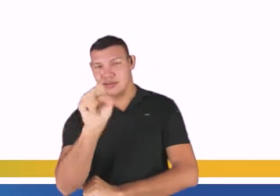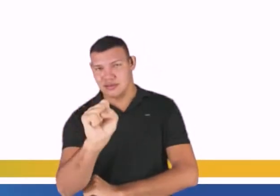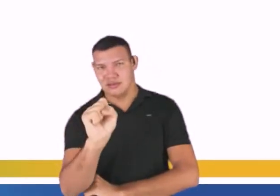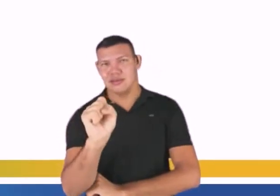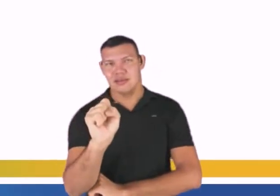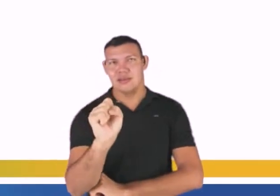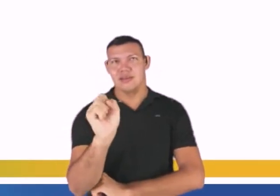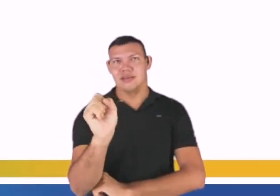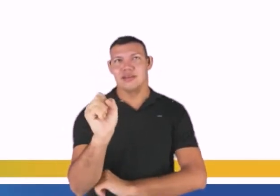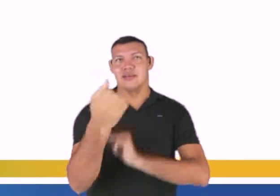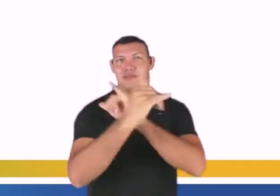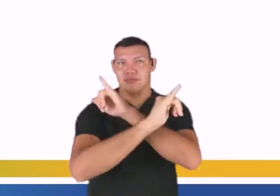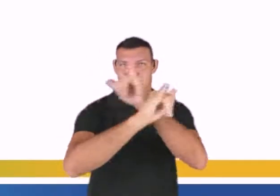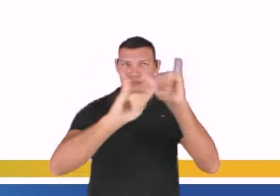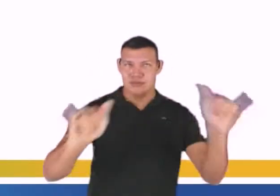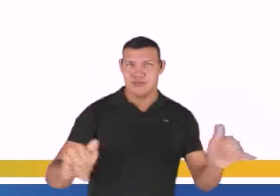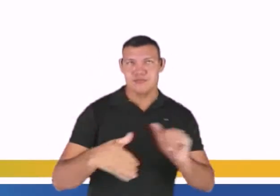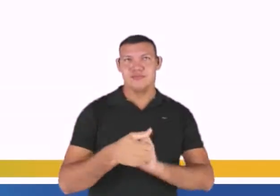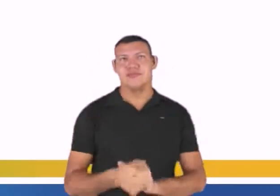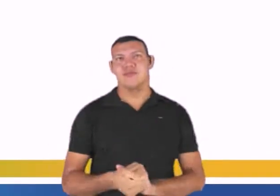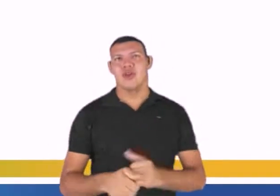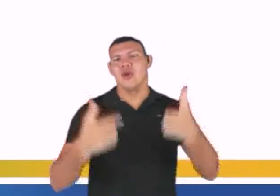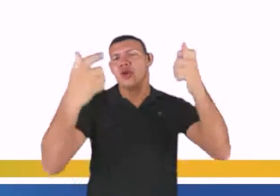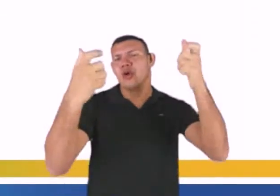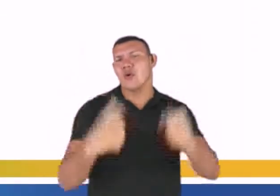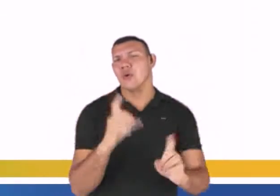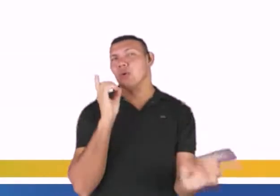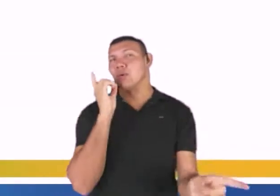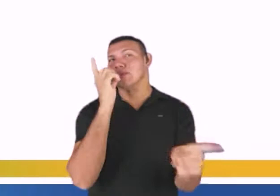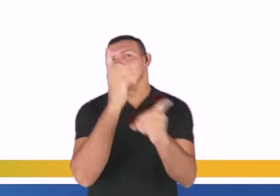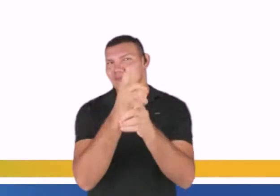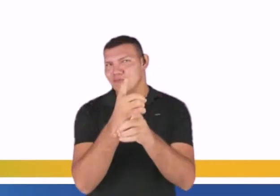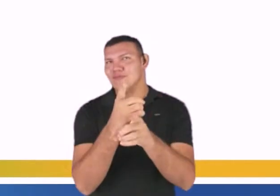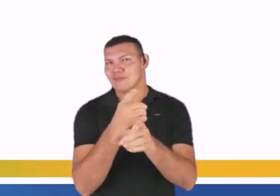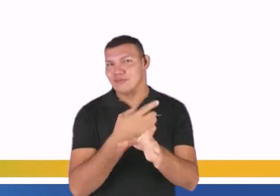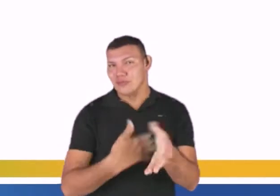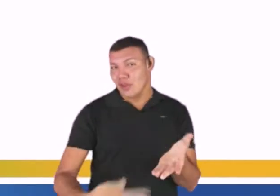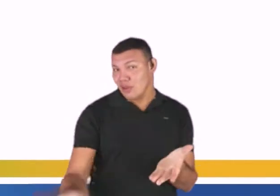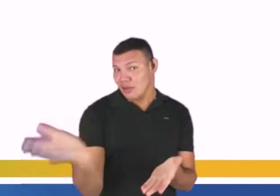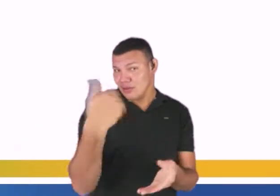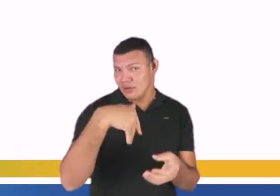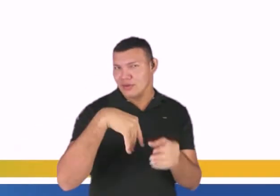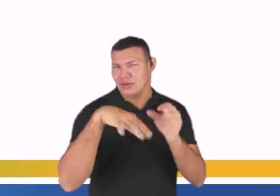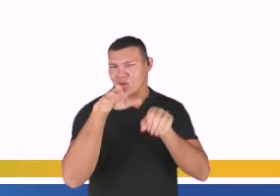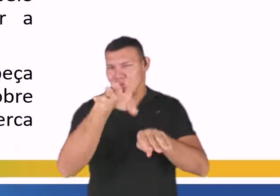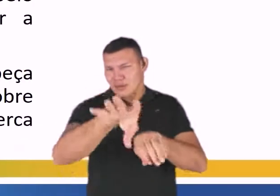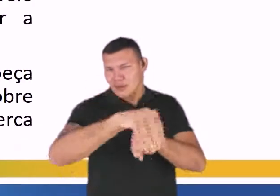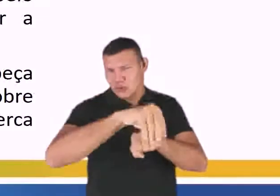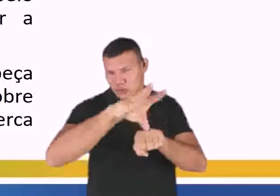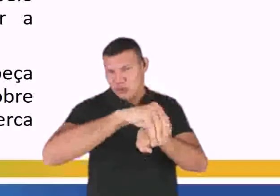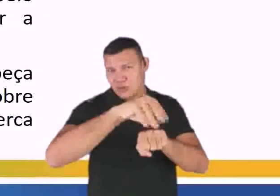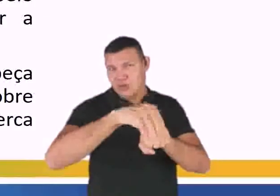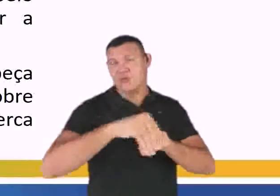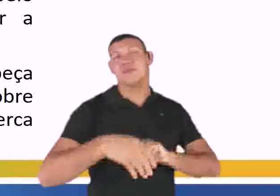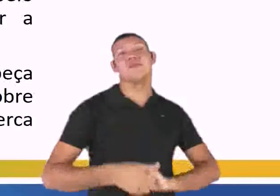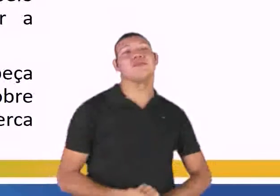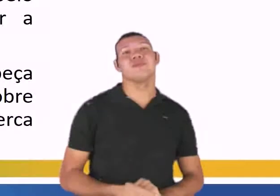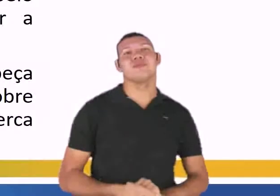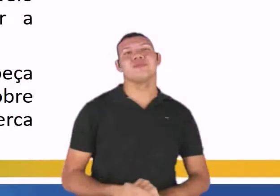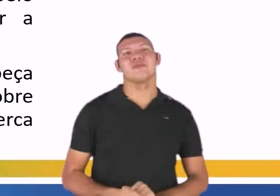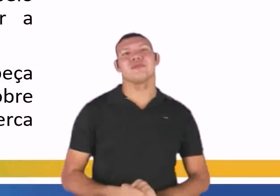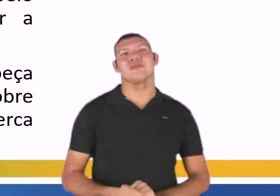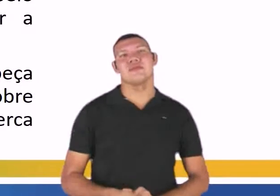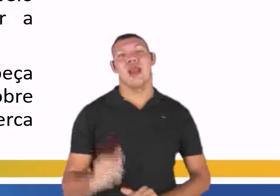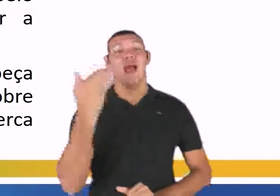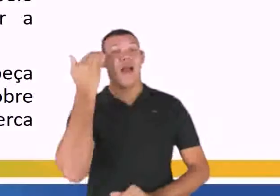podemos encontrá-las? Que tal aprender? Vamos conferir juntos? Então venham comigo. Entendendo